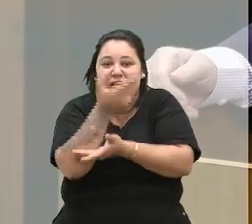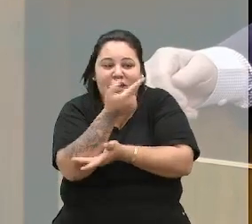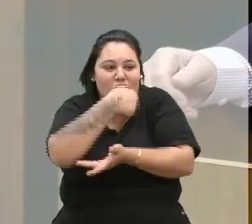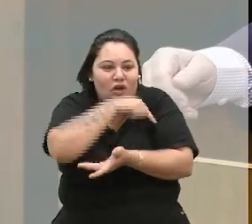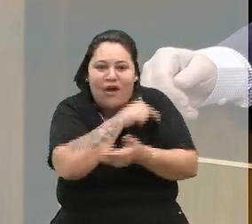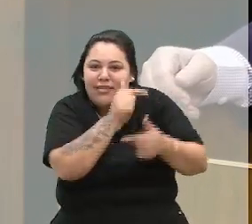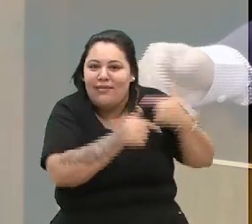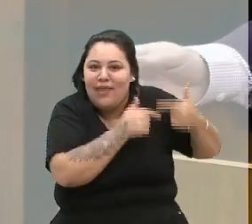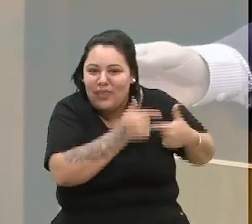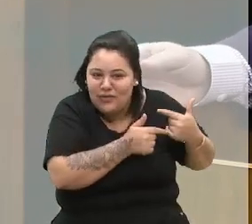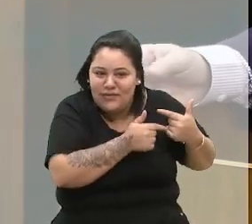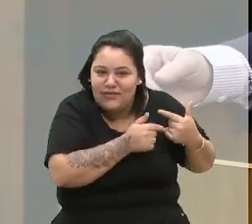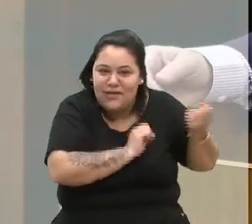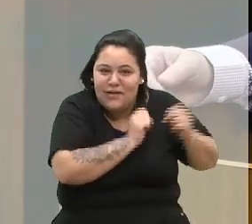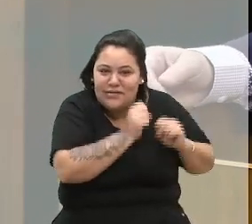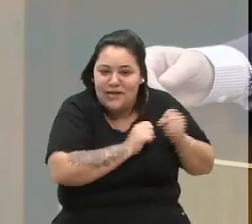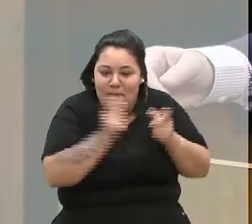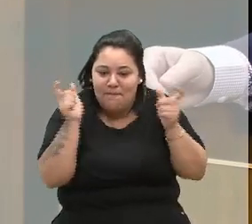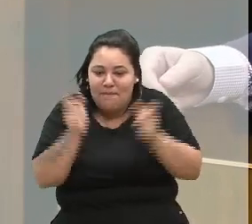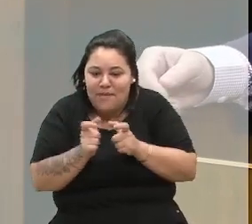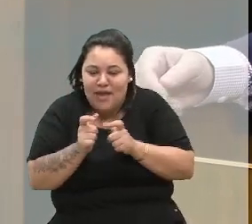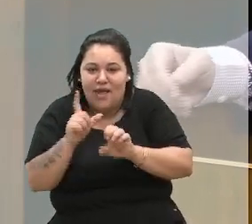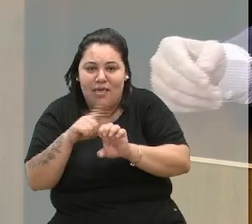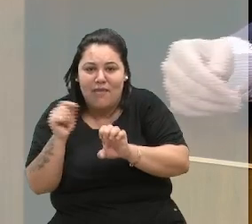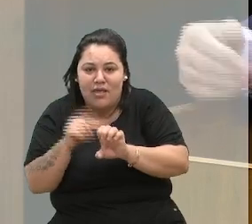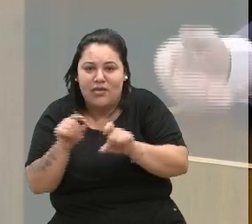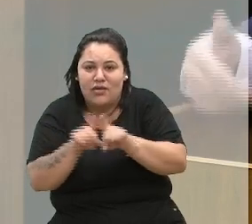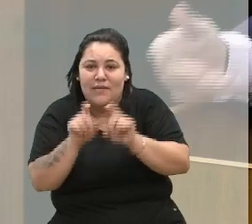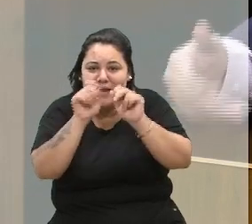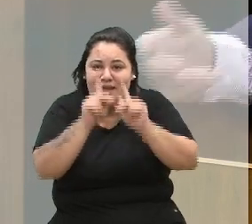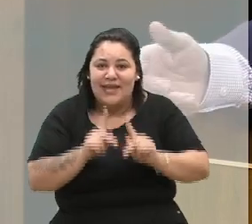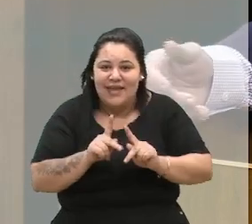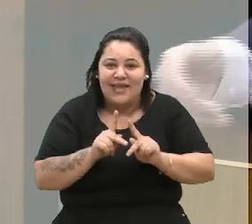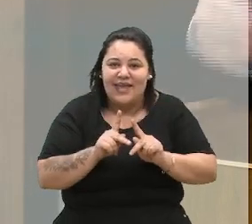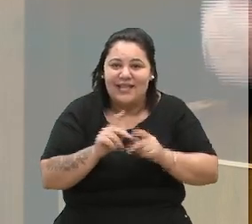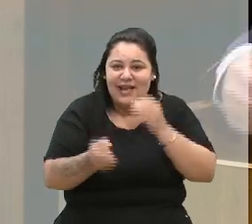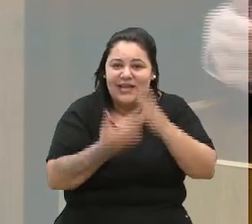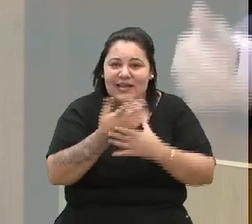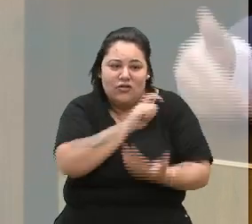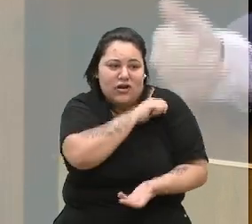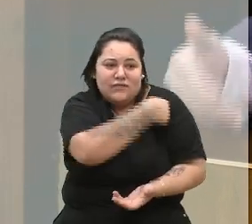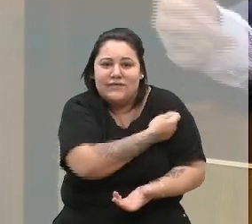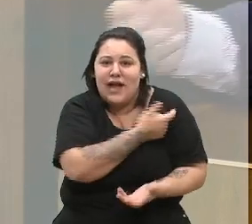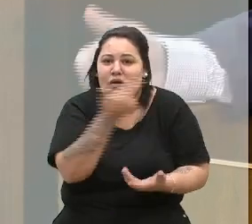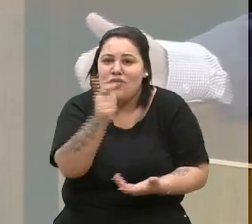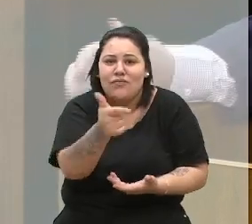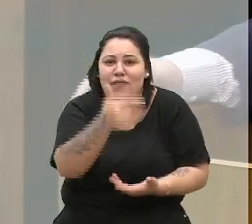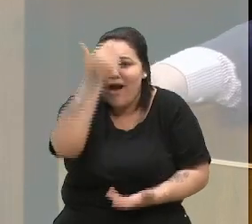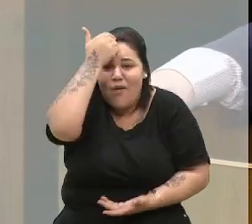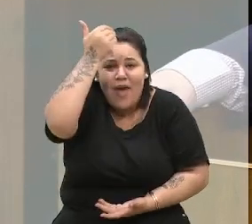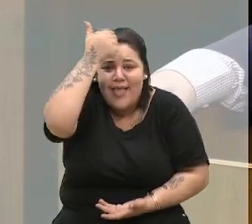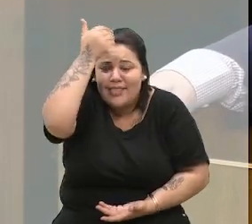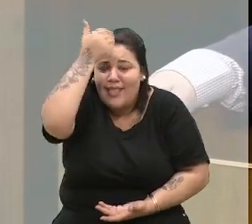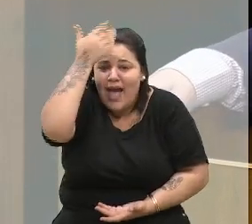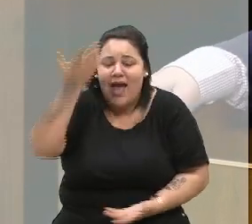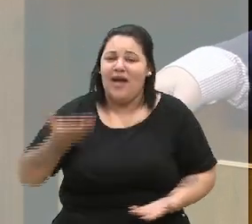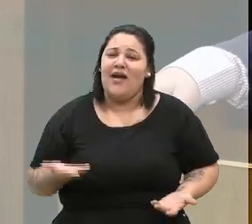empresários, microempreendedores, quem está gerando nota fiscal não está mais aguentando,